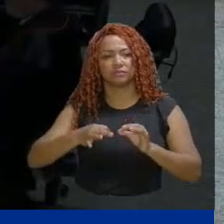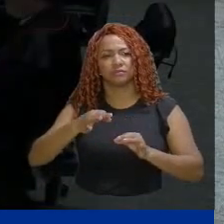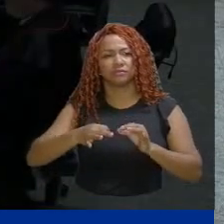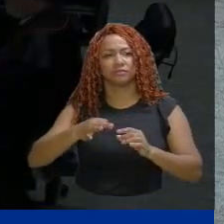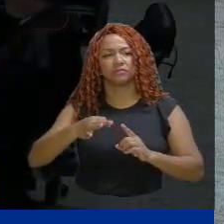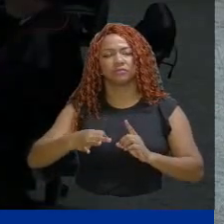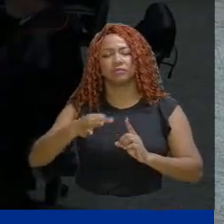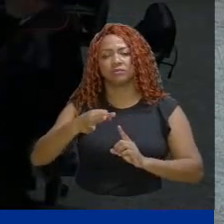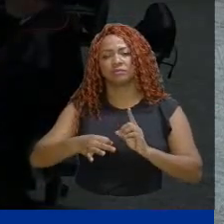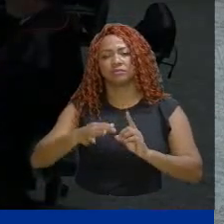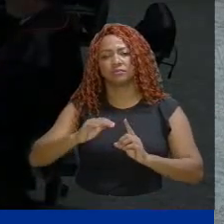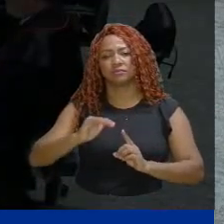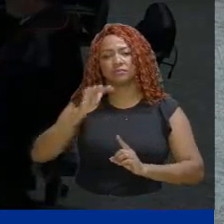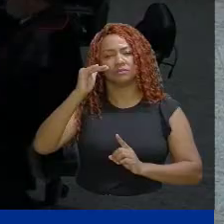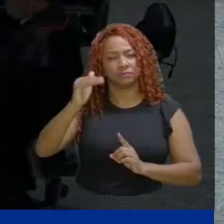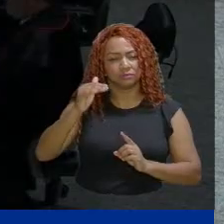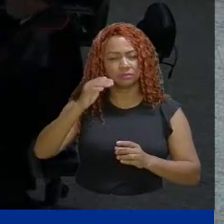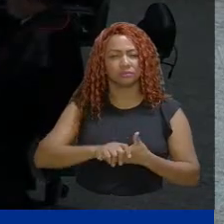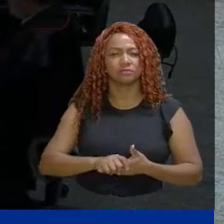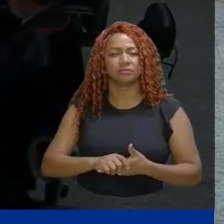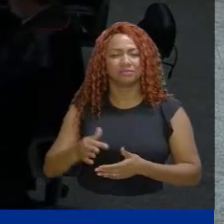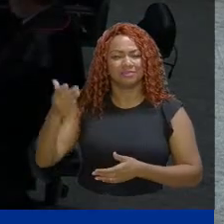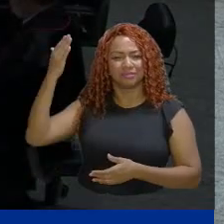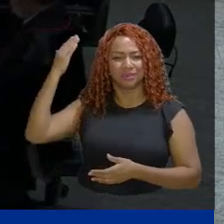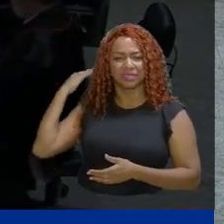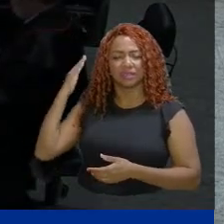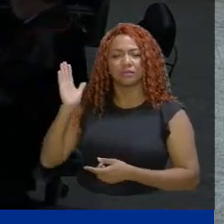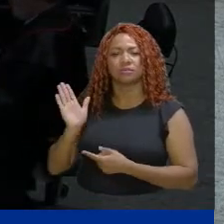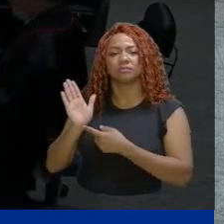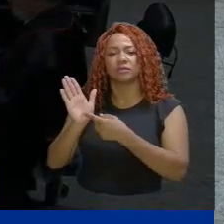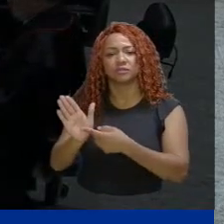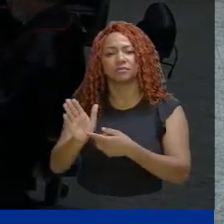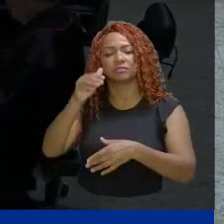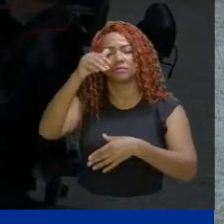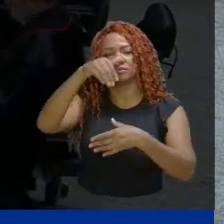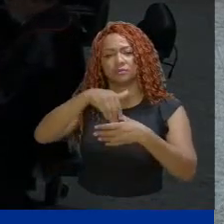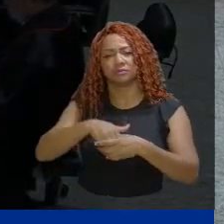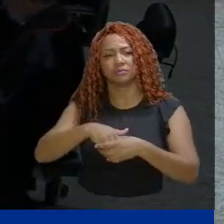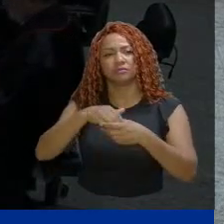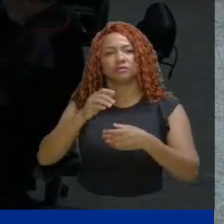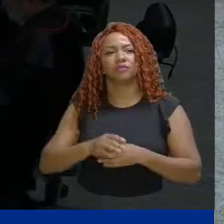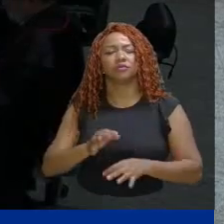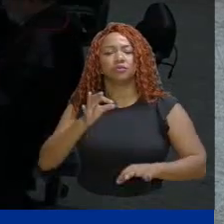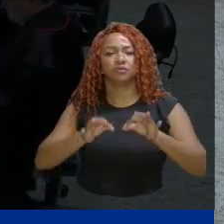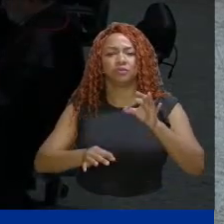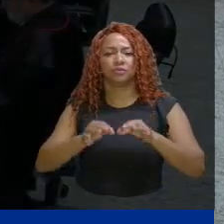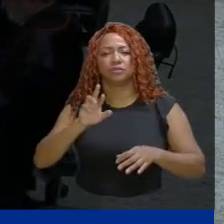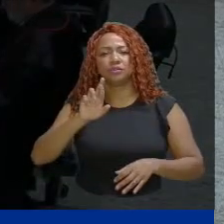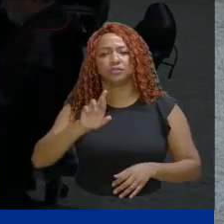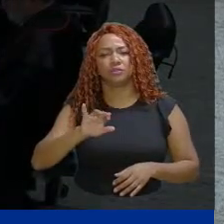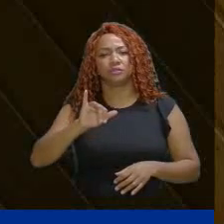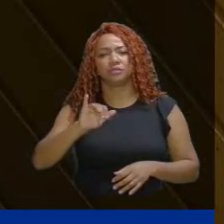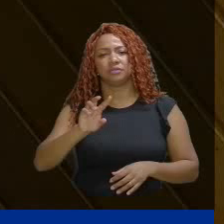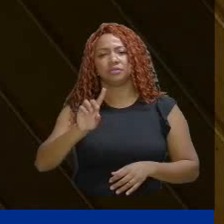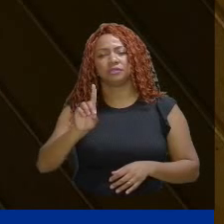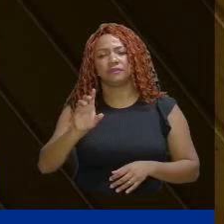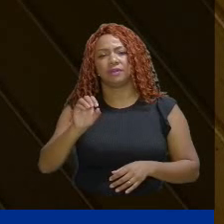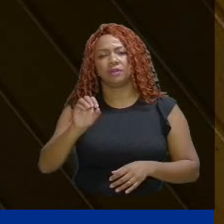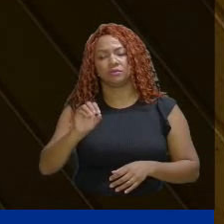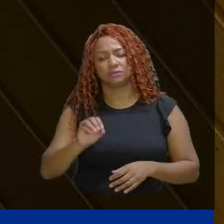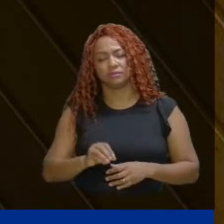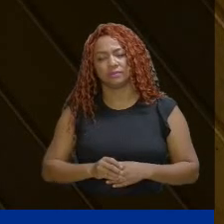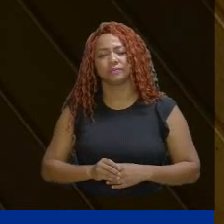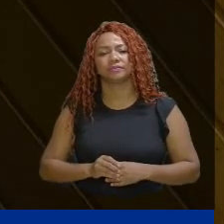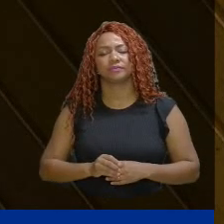Antônio na última sessão, quando foi apresentado o voto do juiz Rivaldo Valente. Eu adianto que se